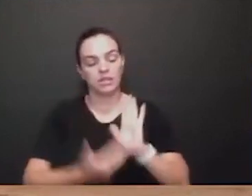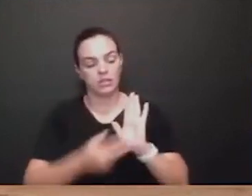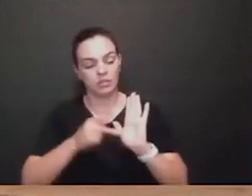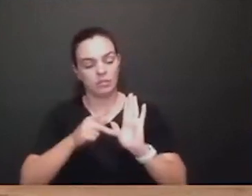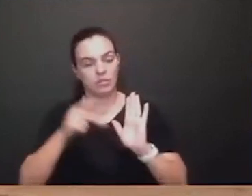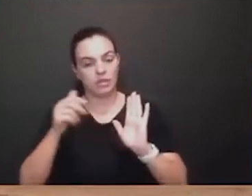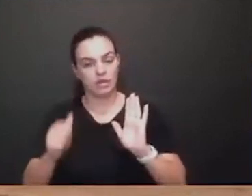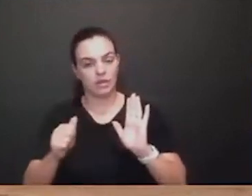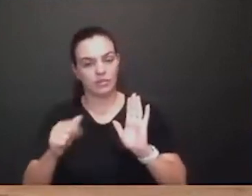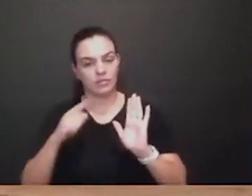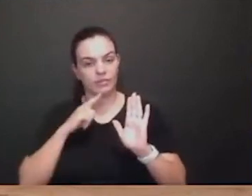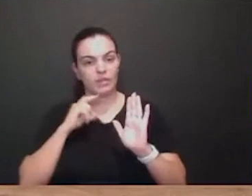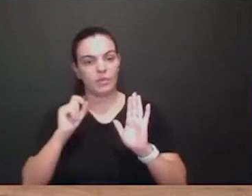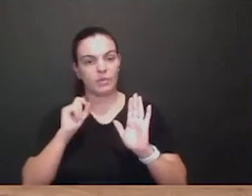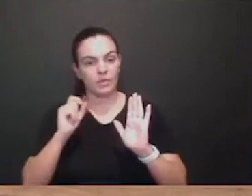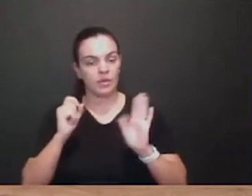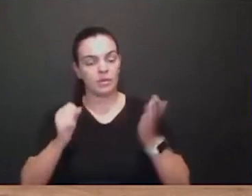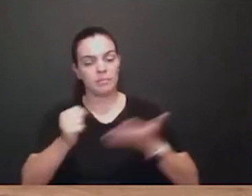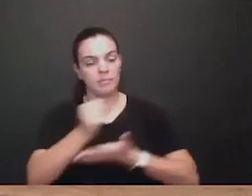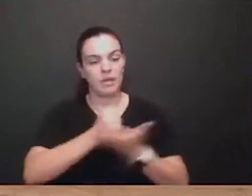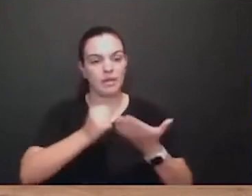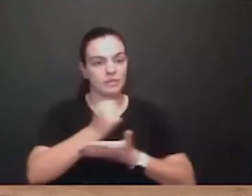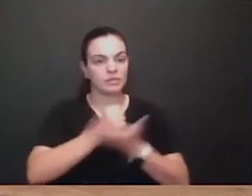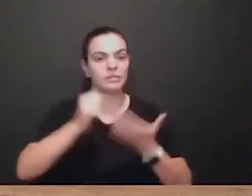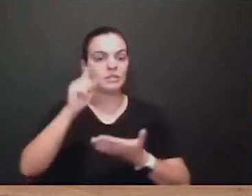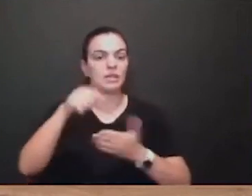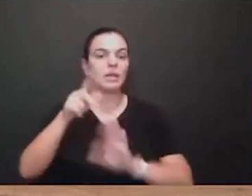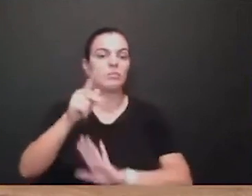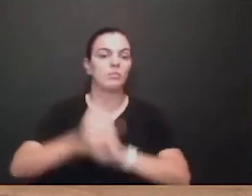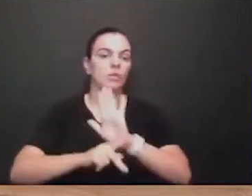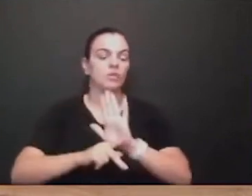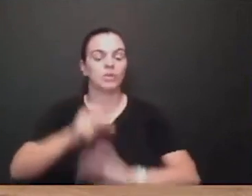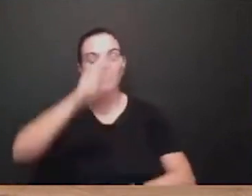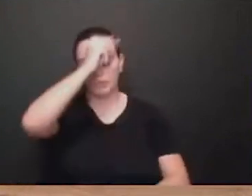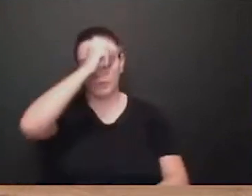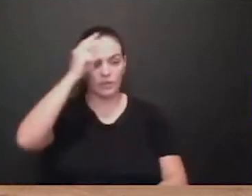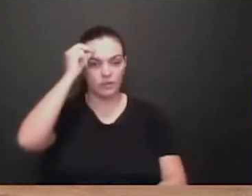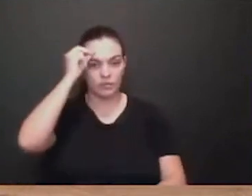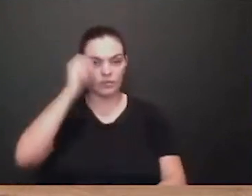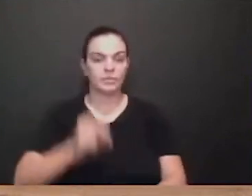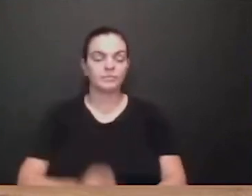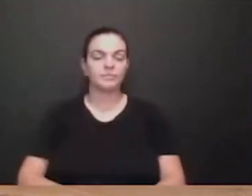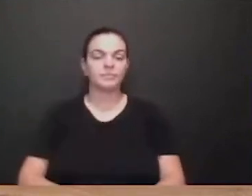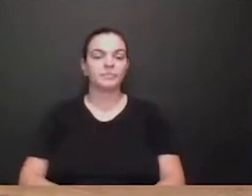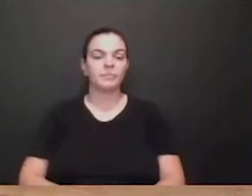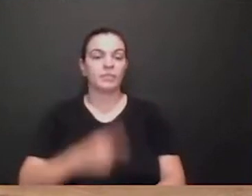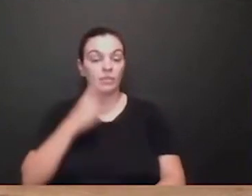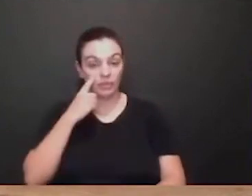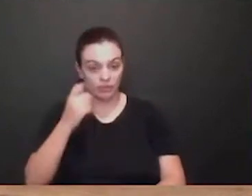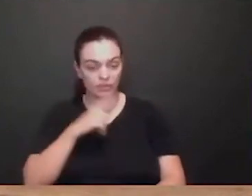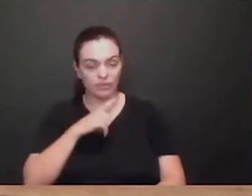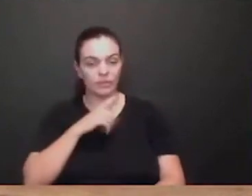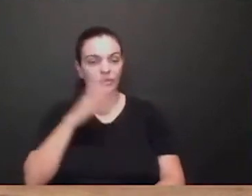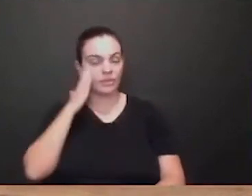os grandes projetos ali da prefeitura que estão nesse relatório. Quem tiver o interesse de aprofundar um pouco mais essas